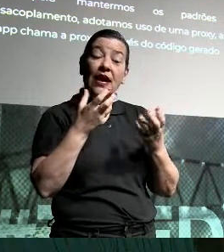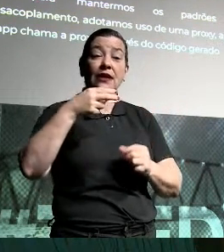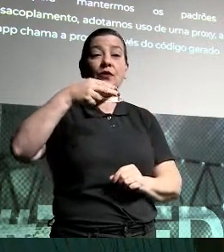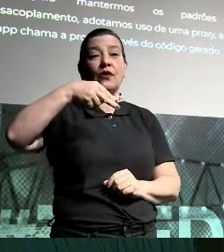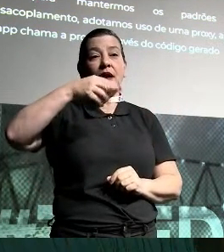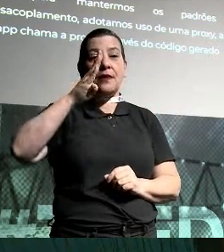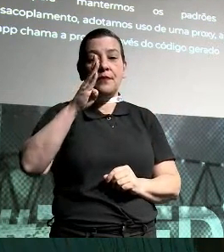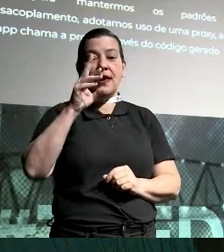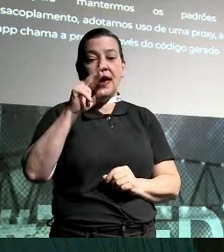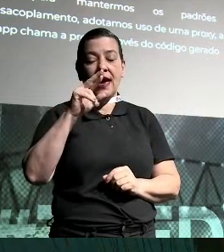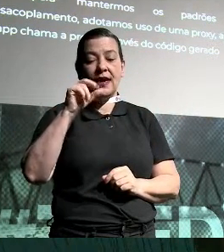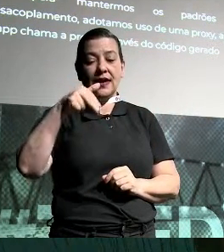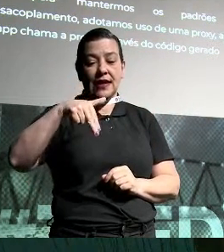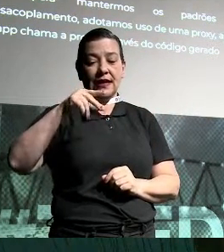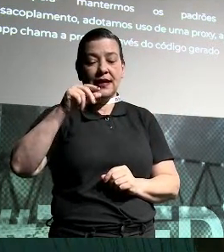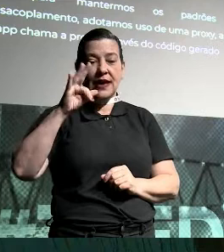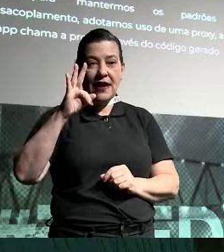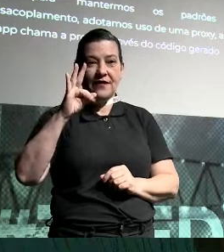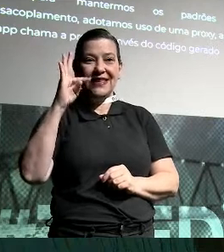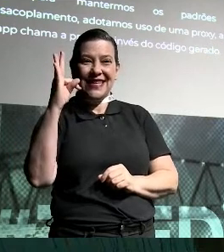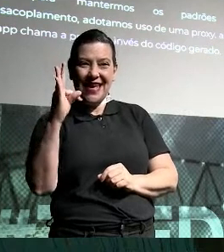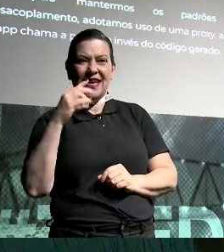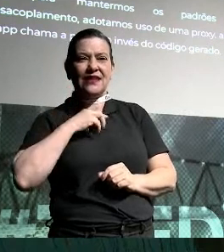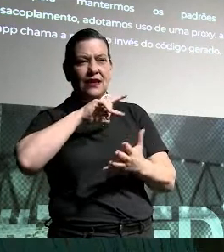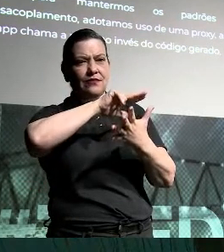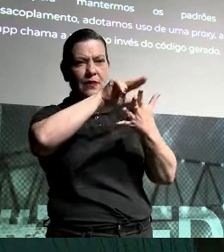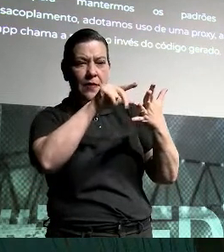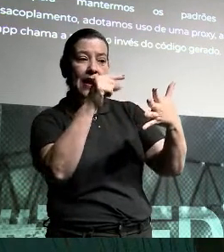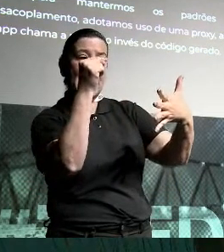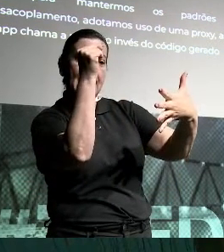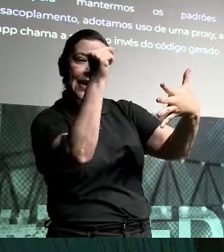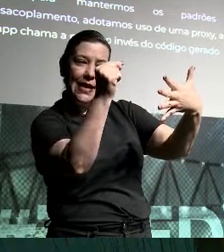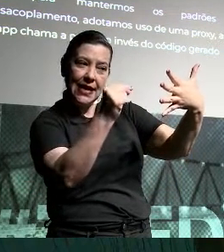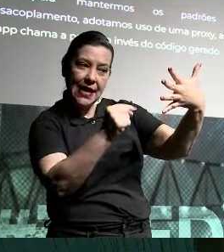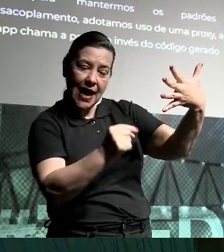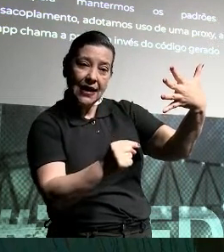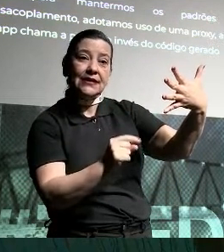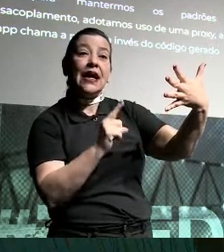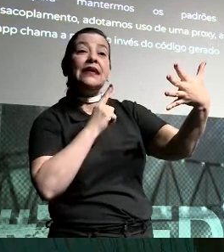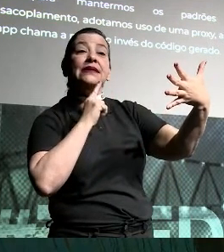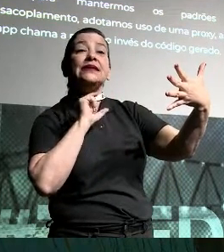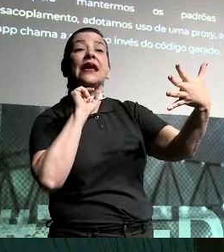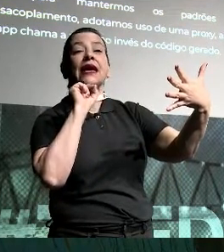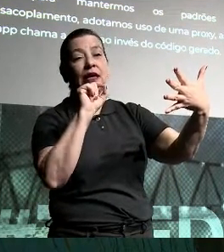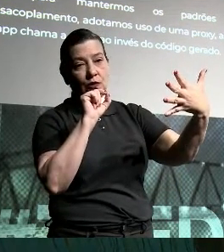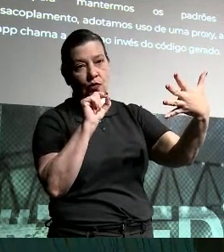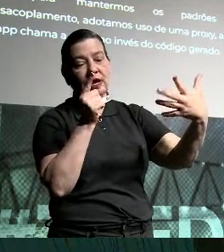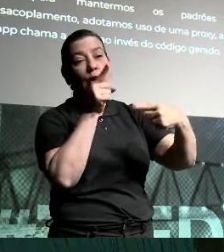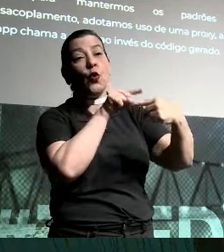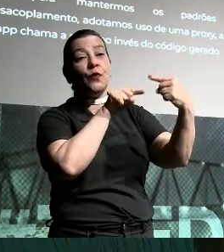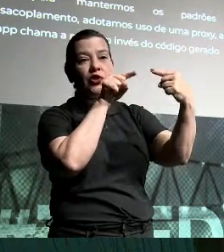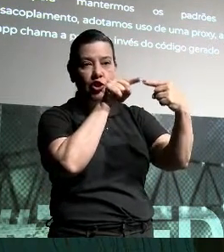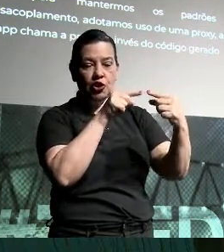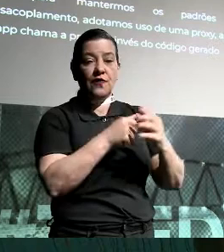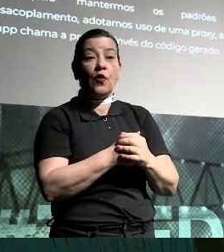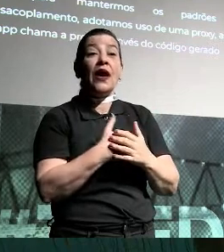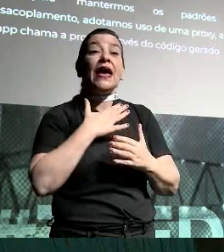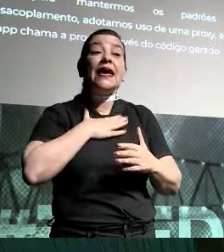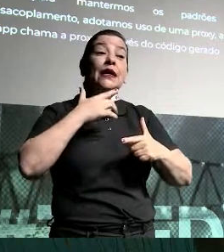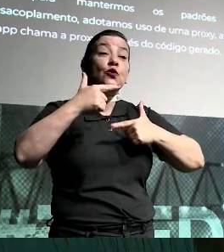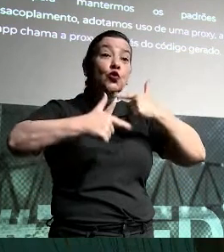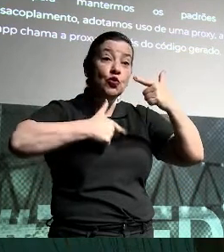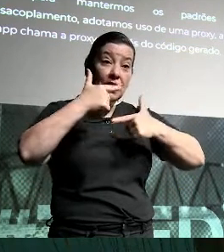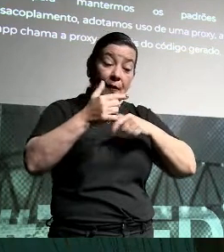padrão chamado ERC721. Então, cada convenção tem um motivo. No caso, como eu estou trabalhando com